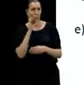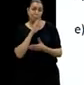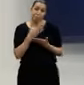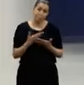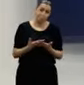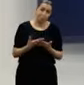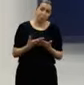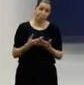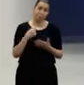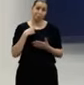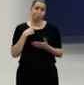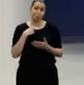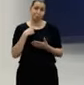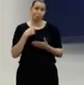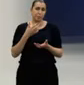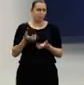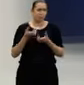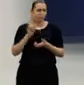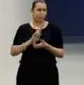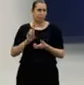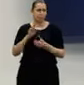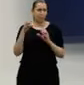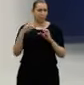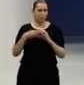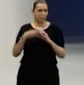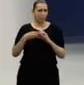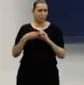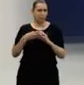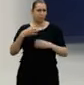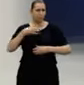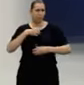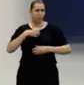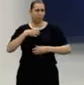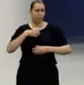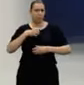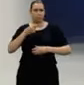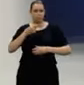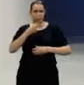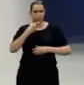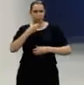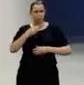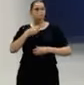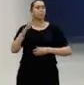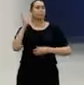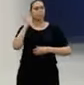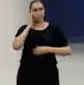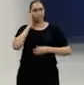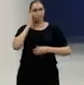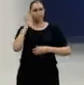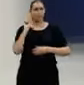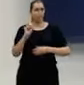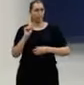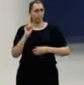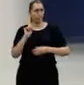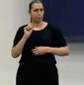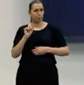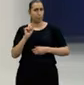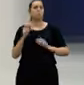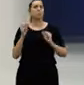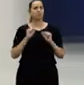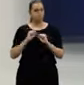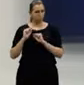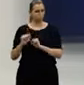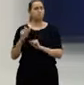Bom, se eu vou estar querendo utilizar essas células como forma de tratamento e a gente já sabe que isso é